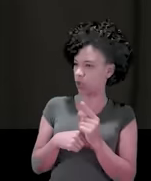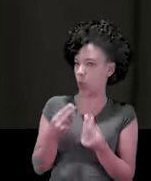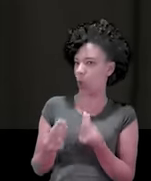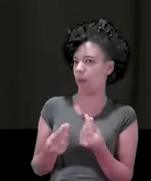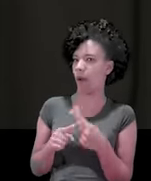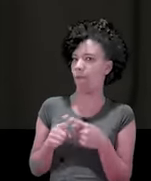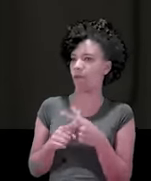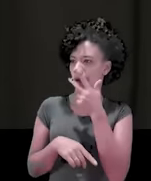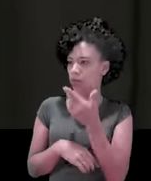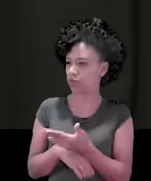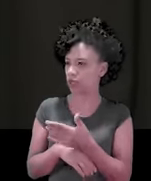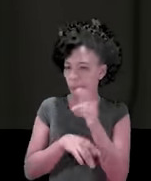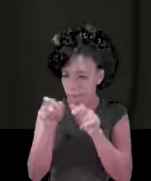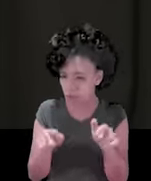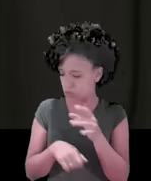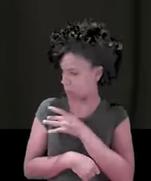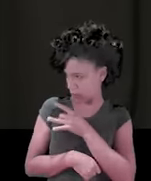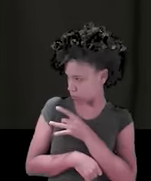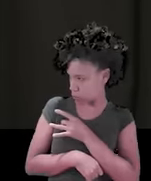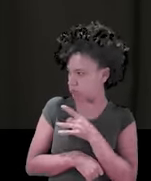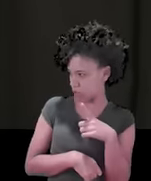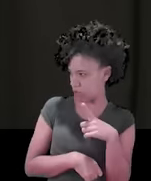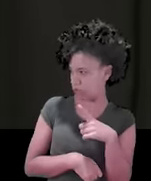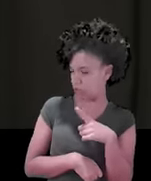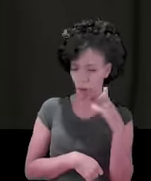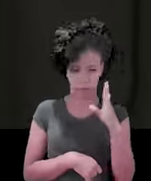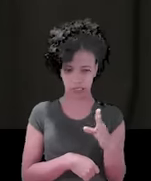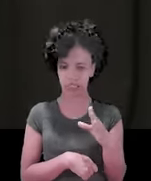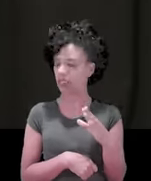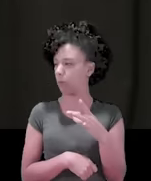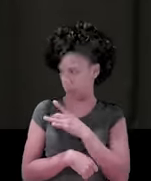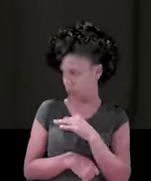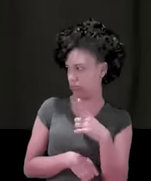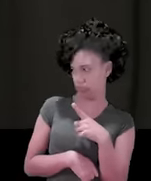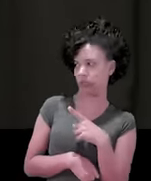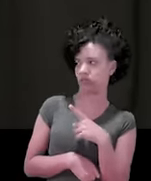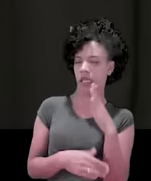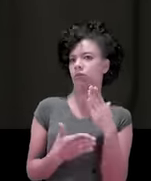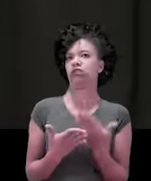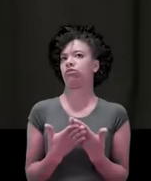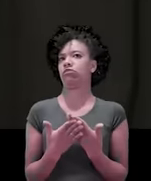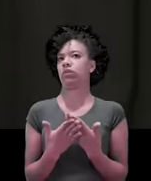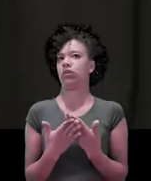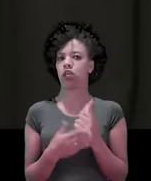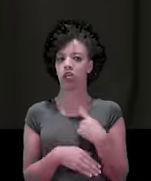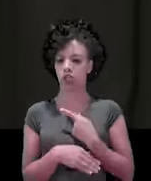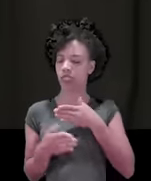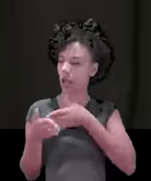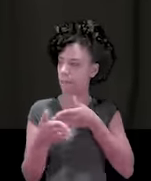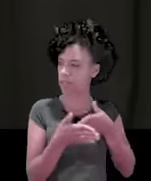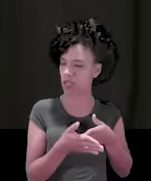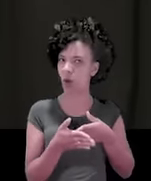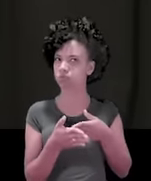eu acho que a gente é um povo com muito medo o brasileiro é um povo com muito medo e eu acredito muito que parte da nossa